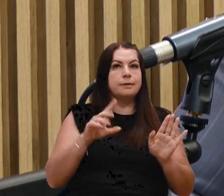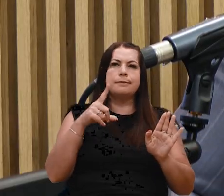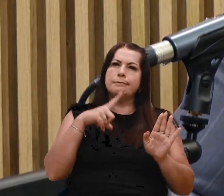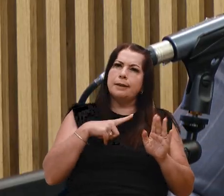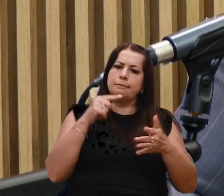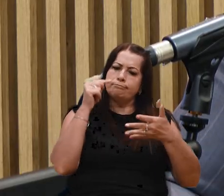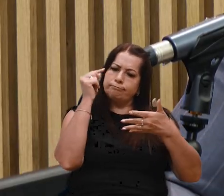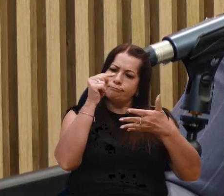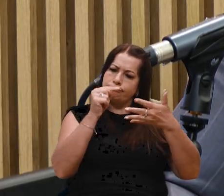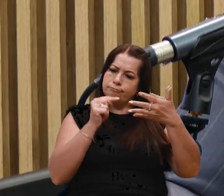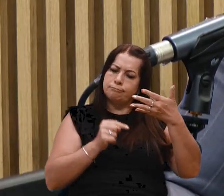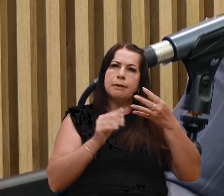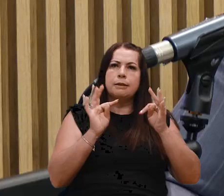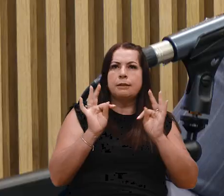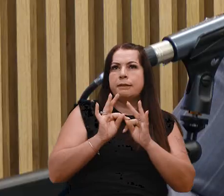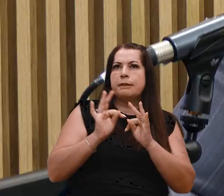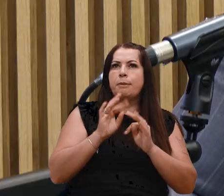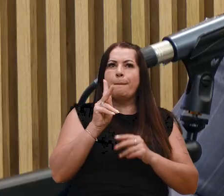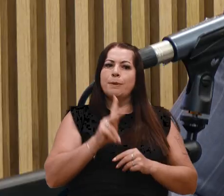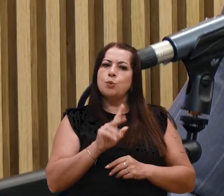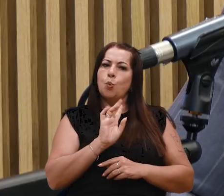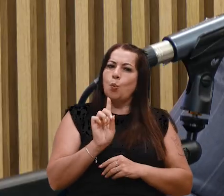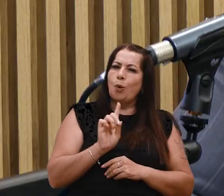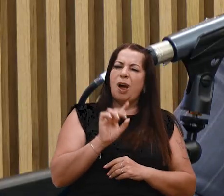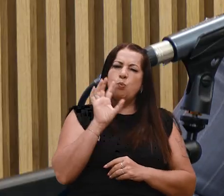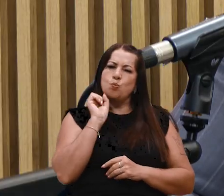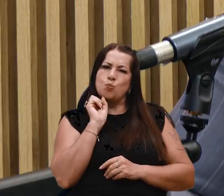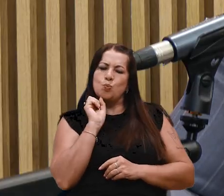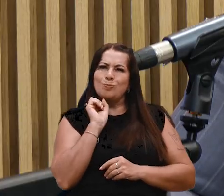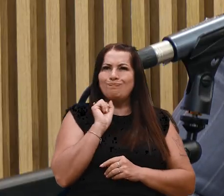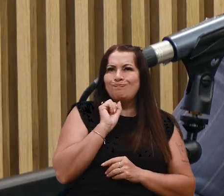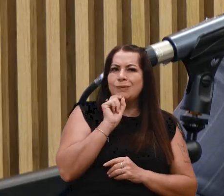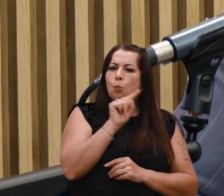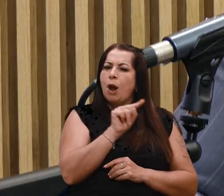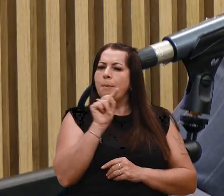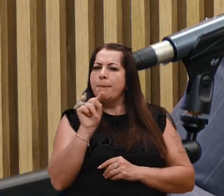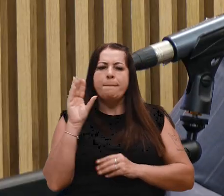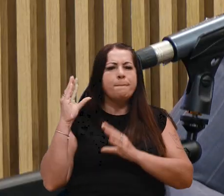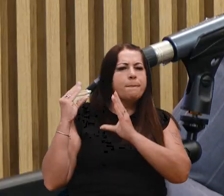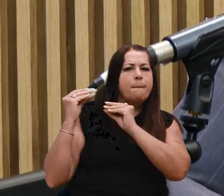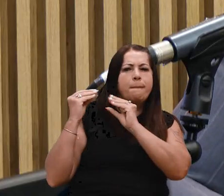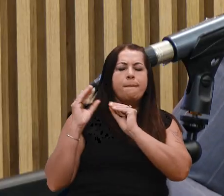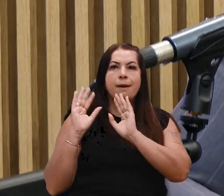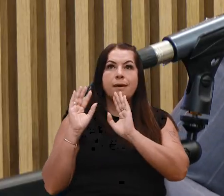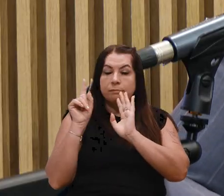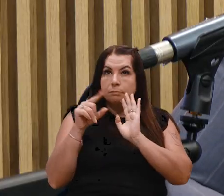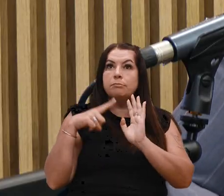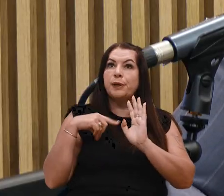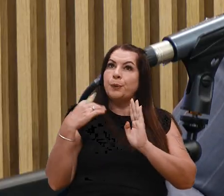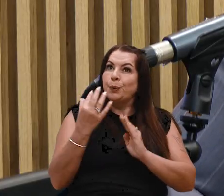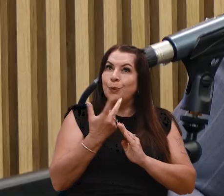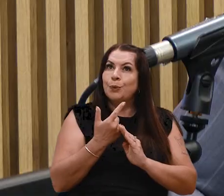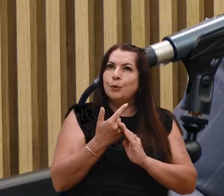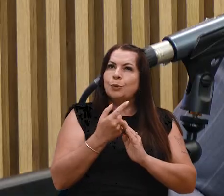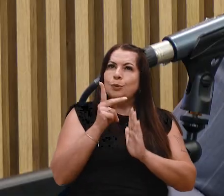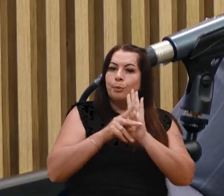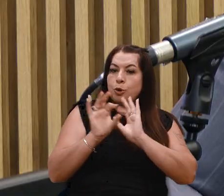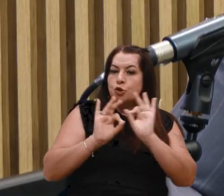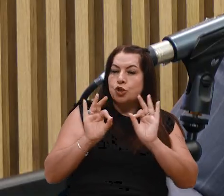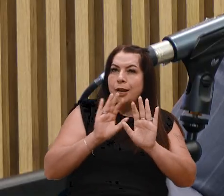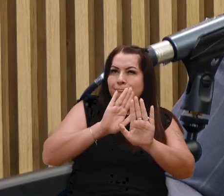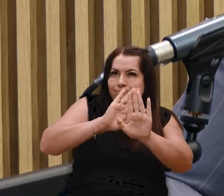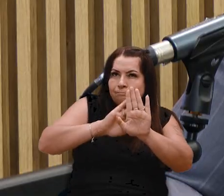questões técnicas que às vezes uma pessoa ou outra ouve falar aqui, um comentário ou não, mas tem todo um projeto